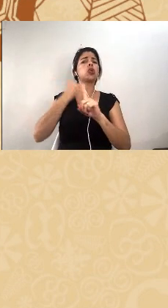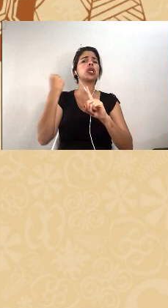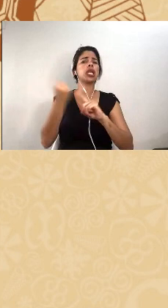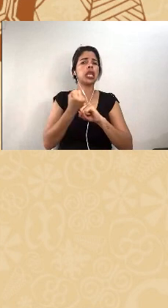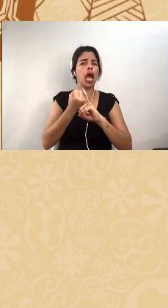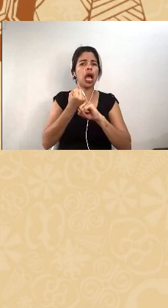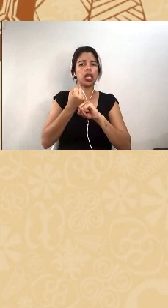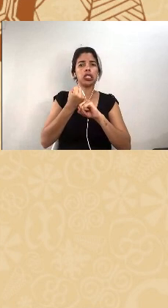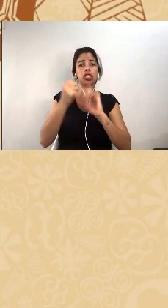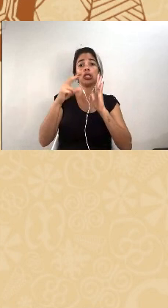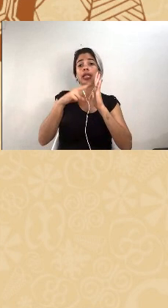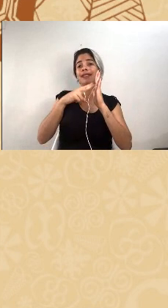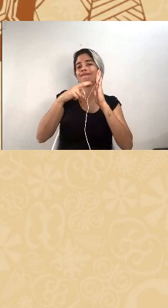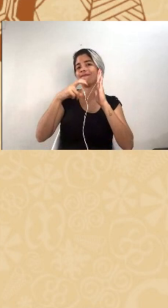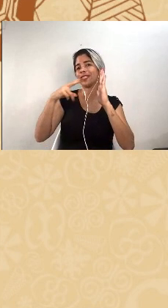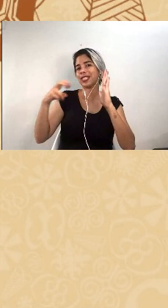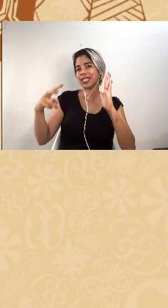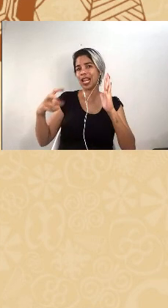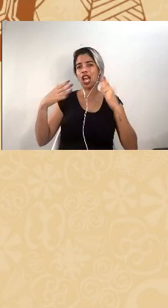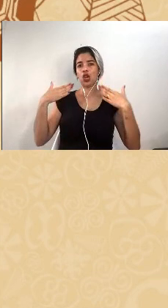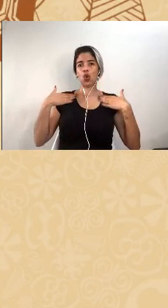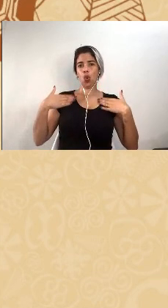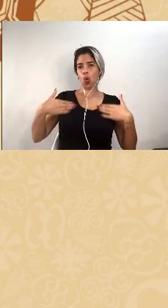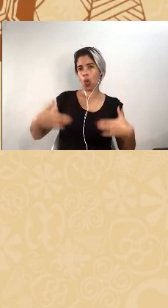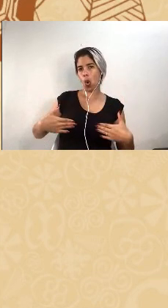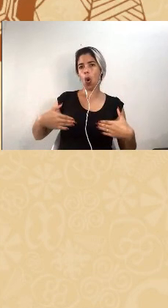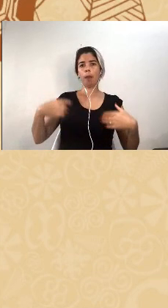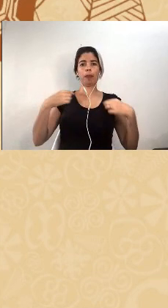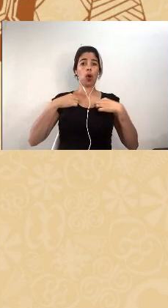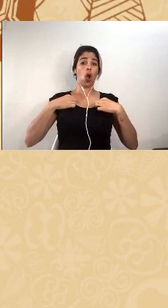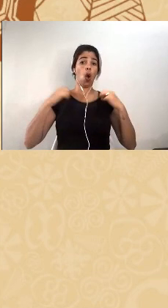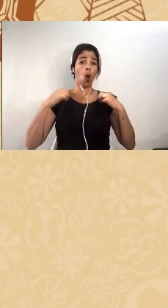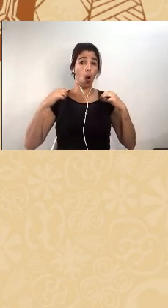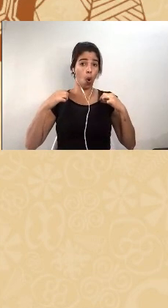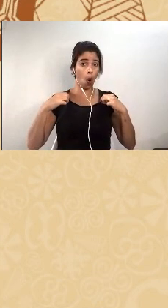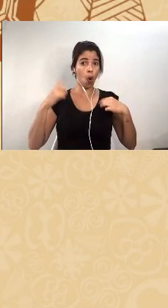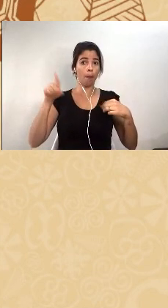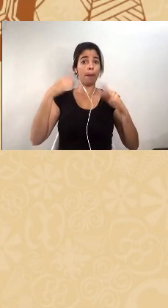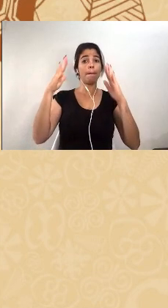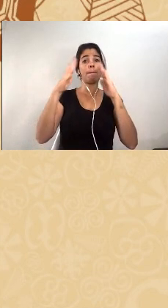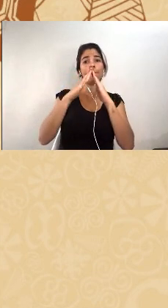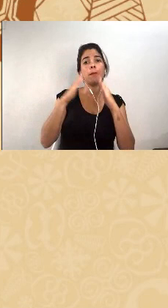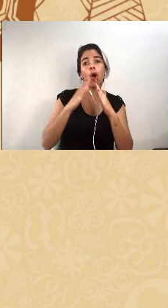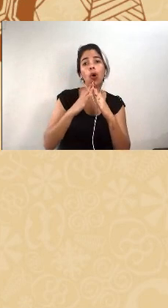estética do corpo e das vestes, o lugar onde a gente mora, onde a gente vive,